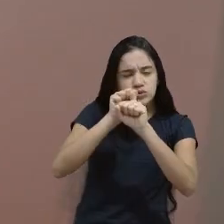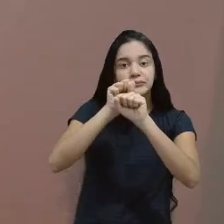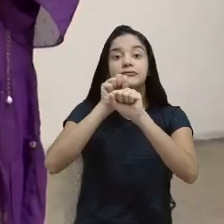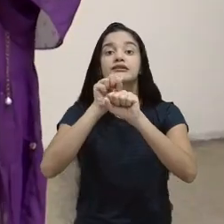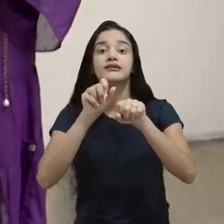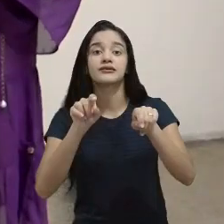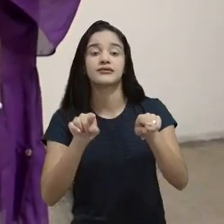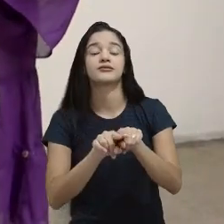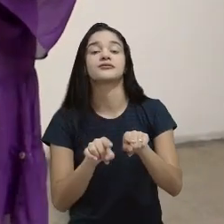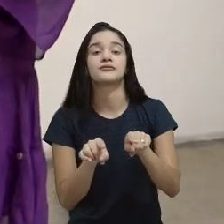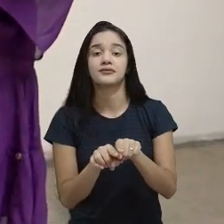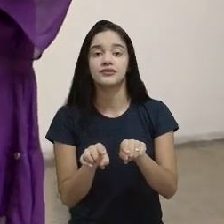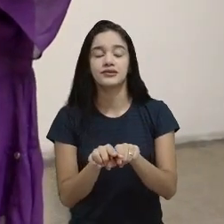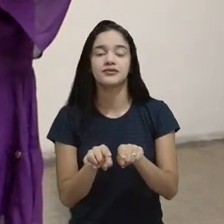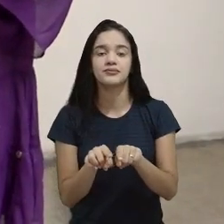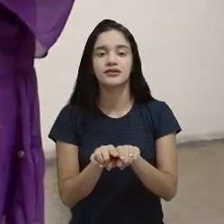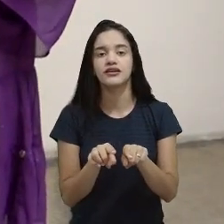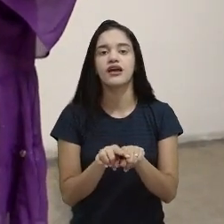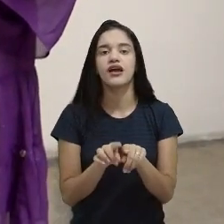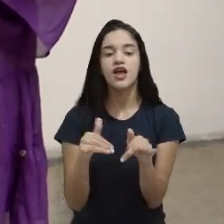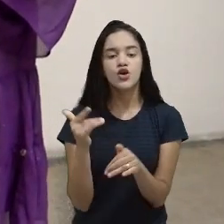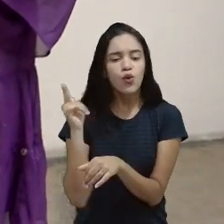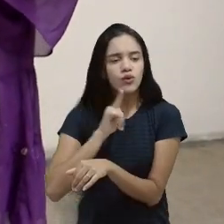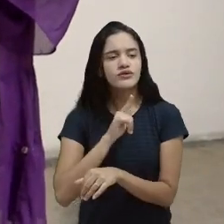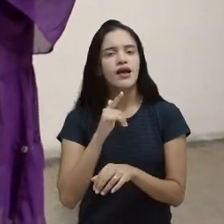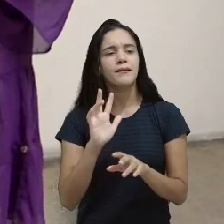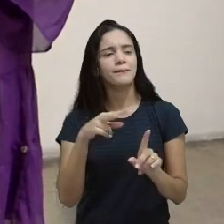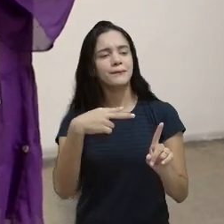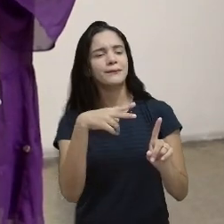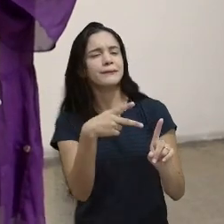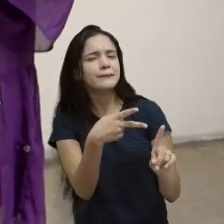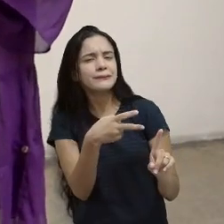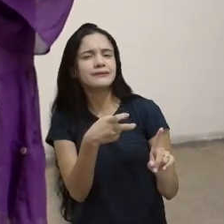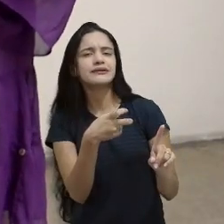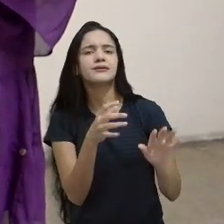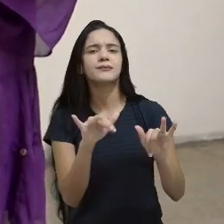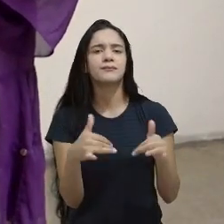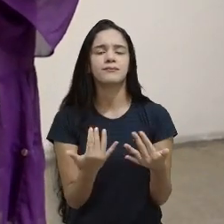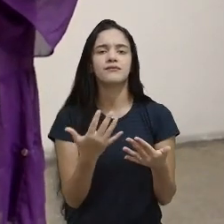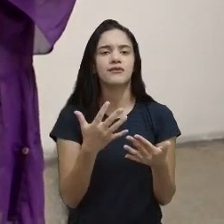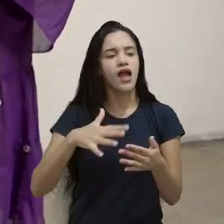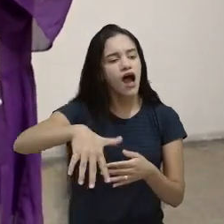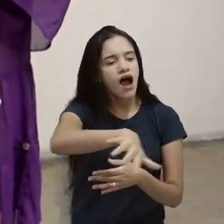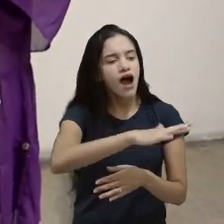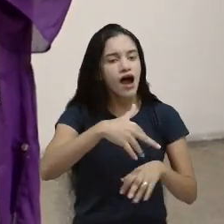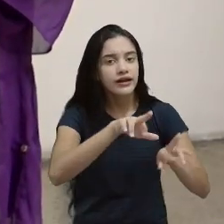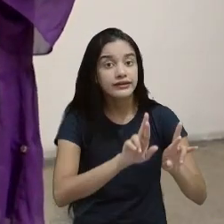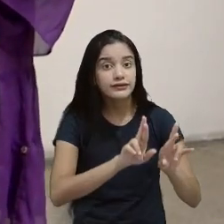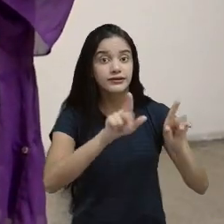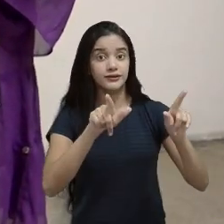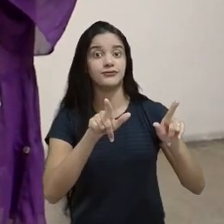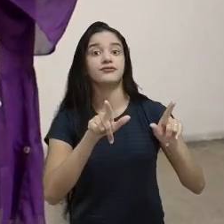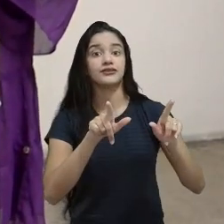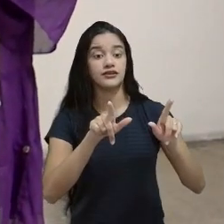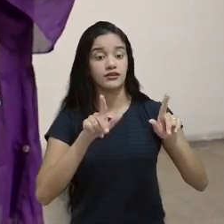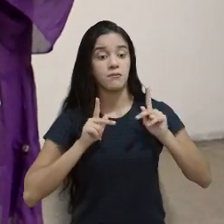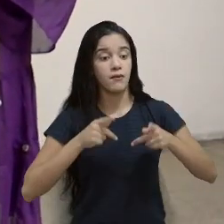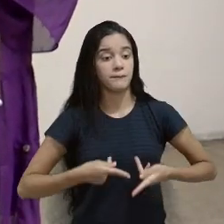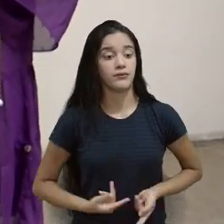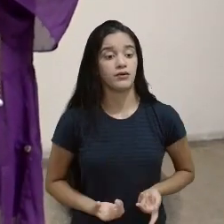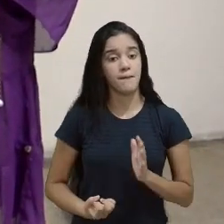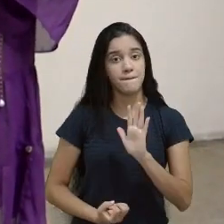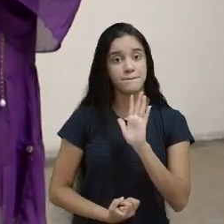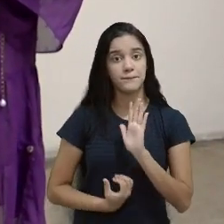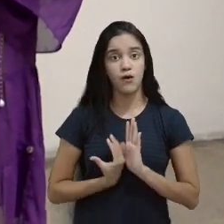E ele consegue perspectivar mundos diferentes, mundos mais humanos, mais